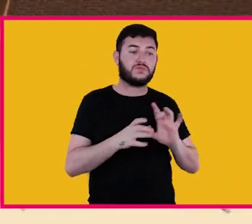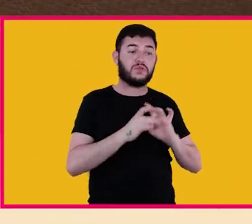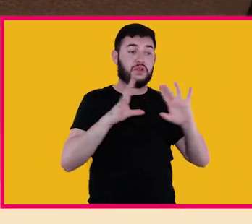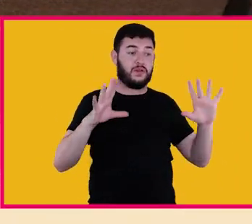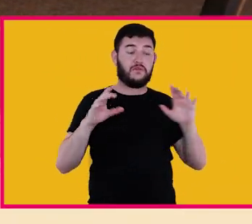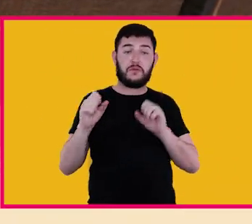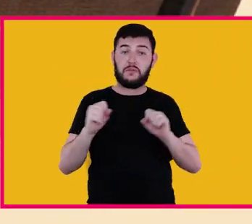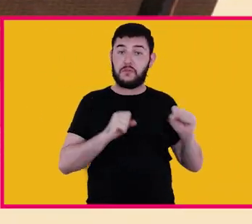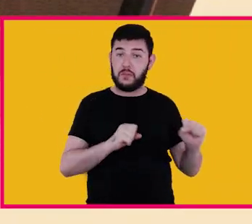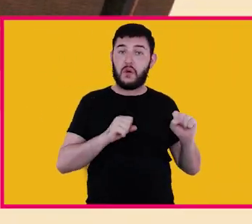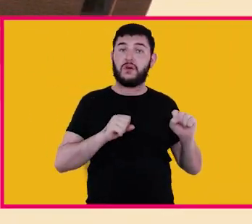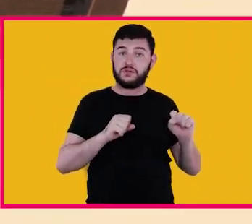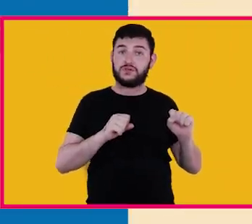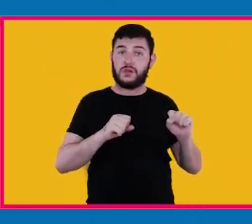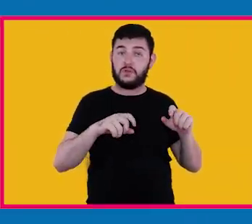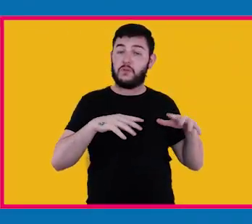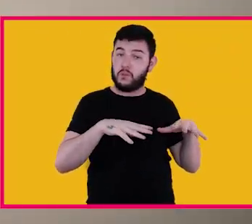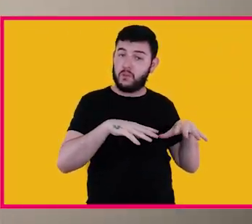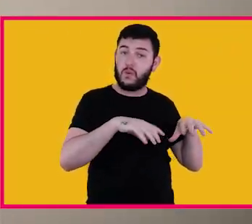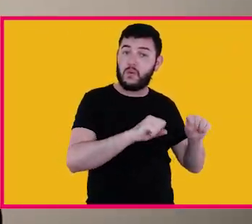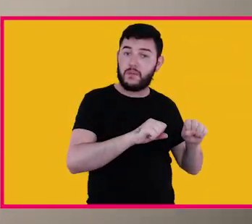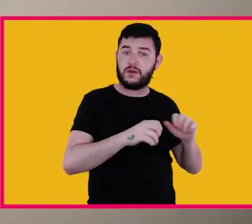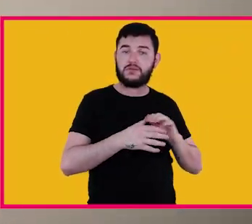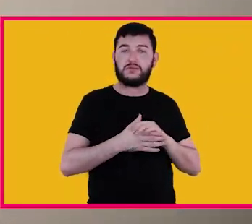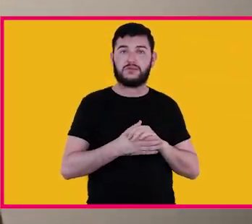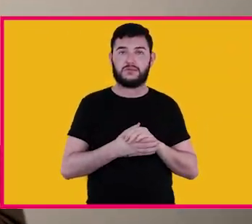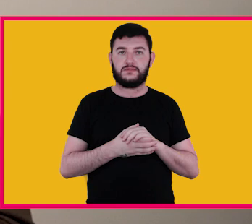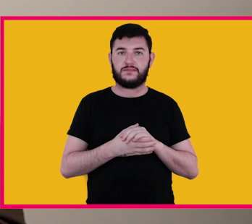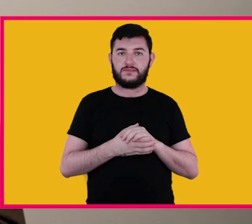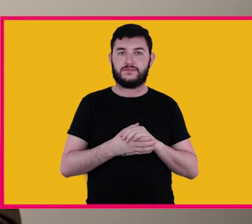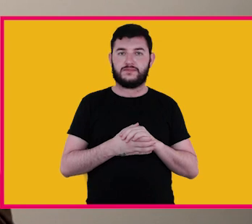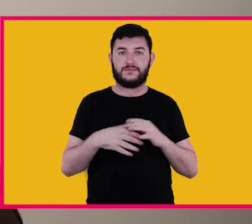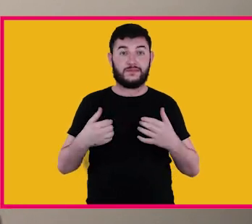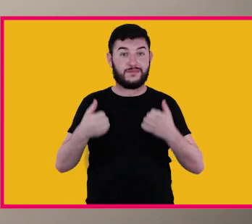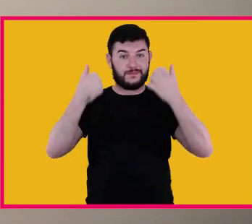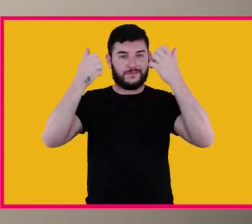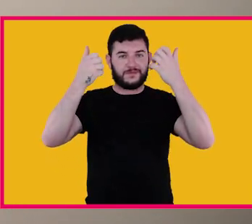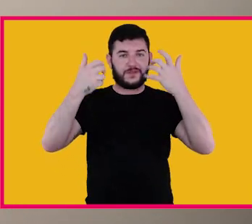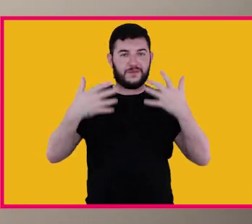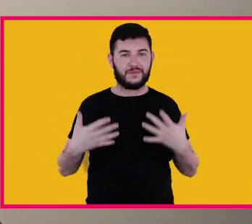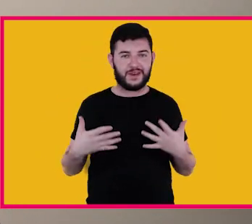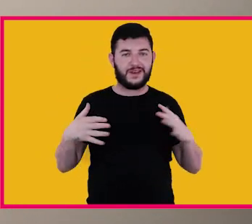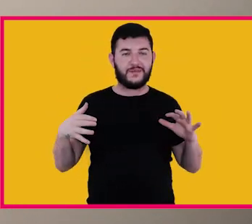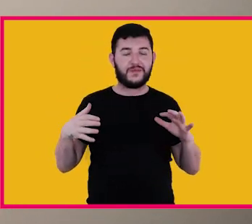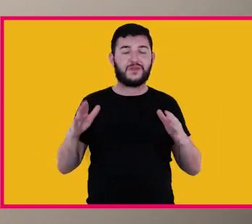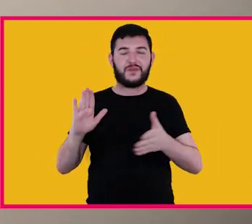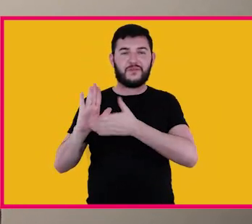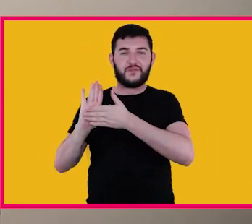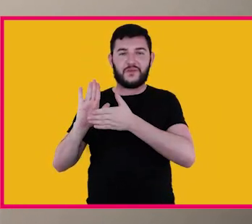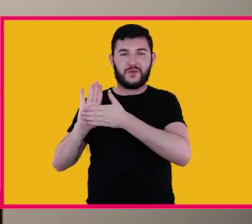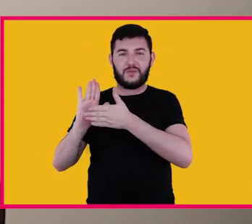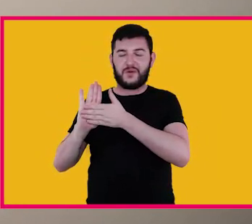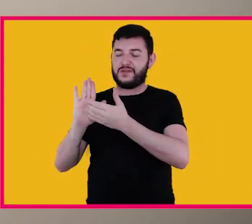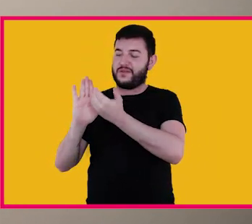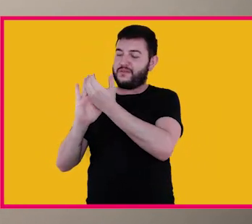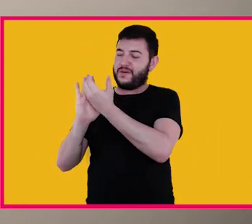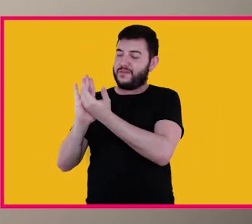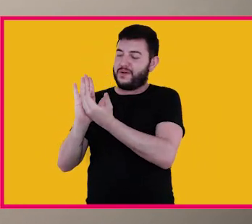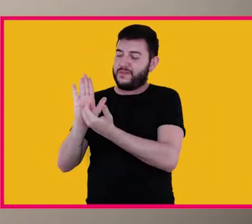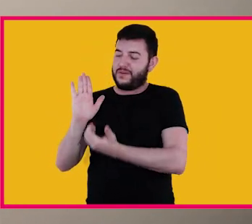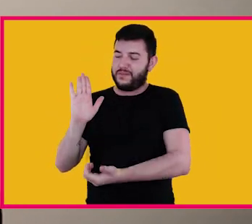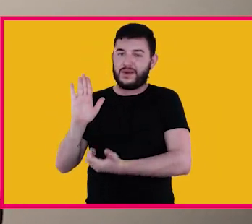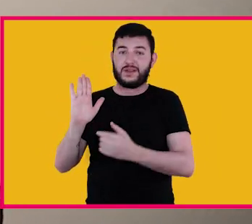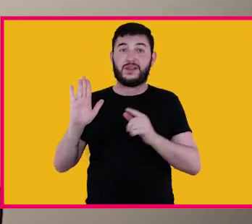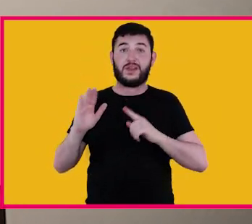no pacote. Além das questões programáticas, que a gente acabou de ver, ligadas ao projeto, outros aspectos da